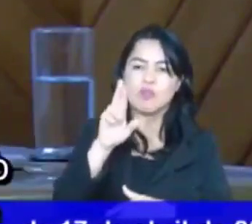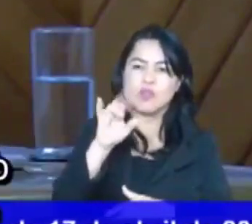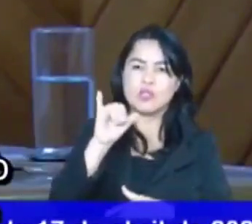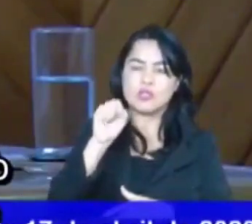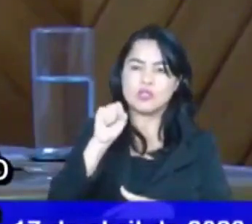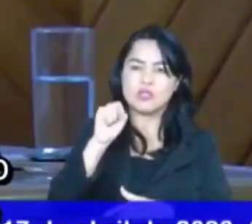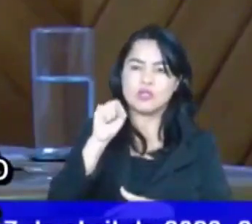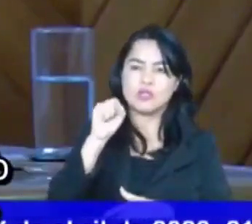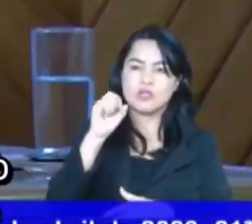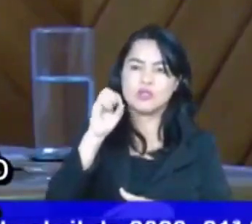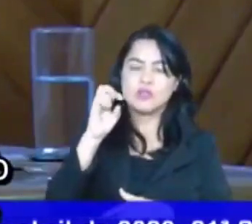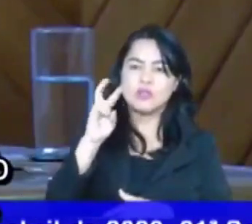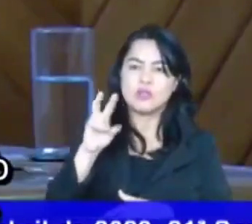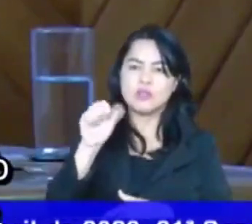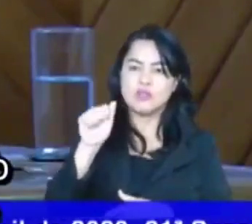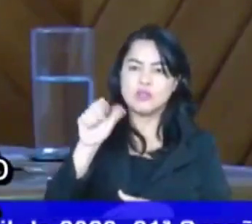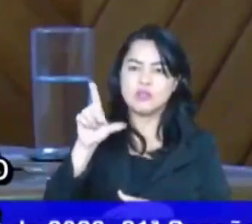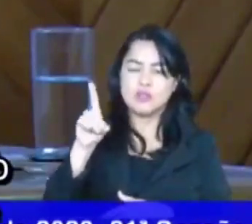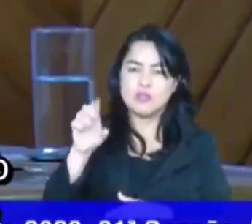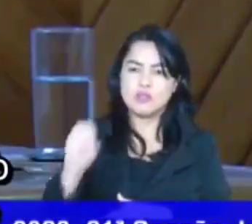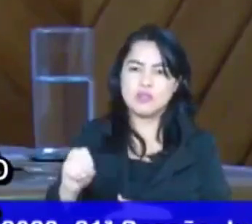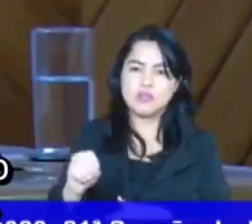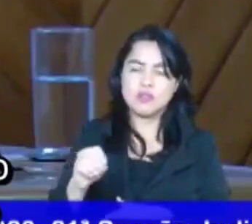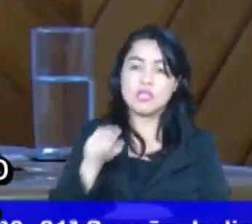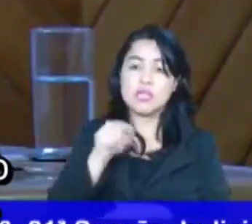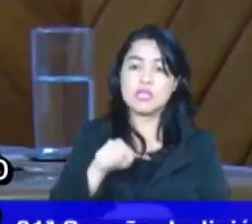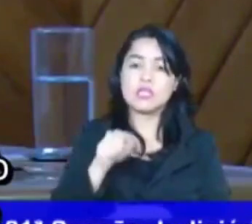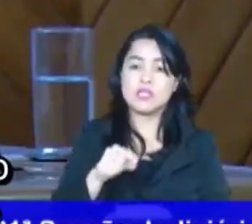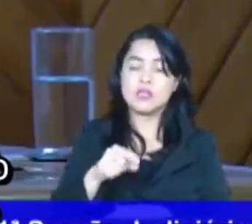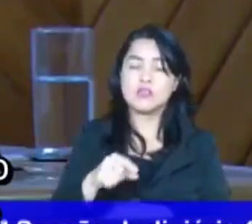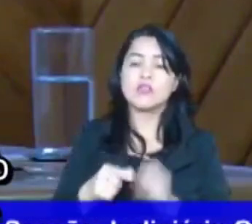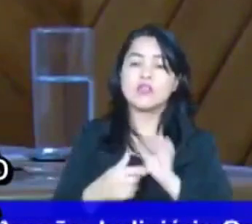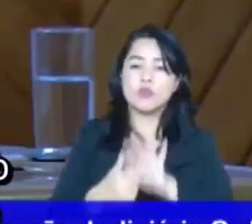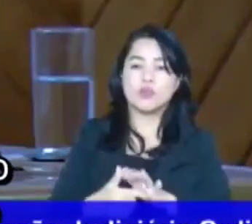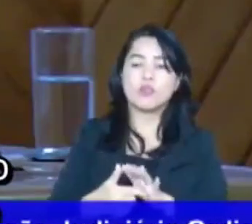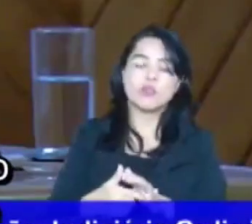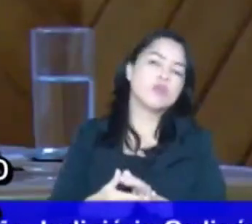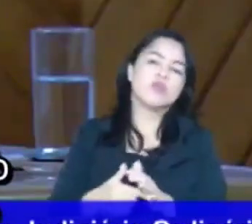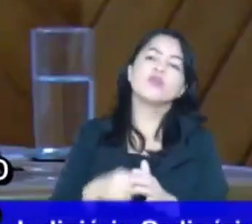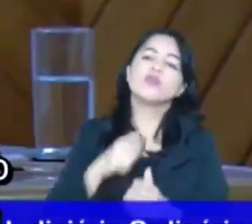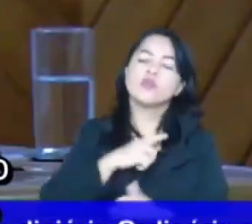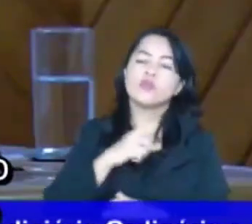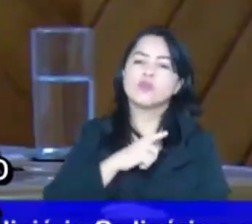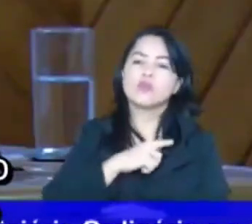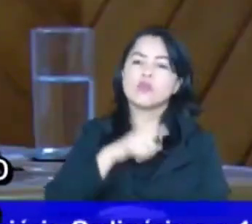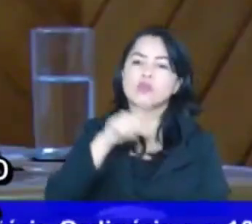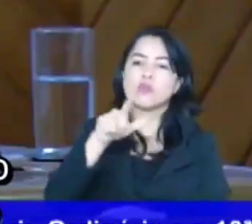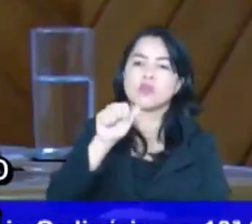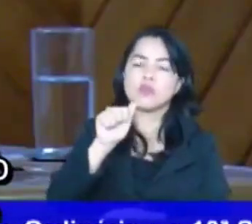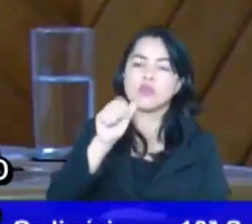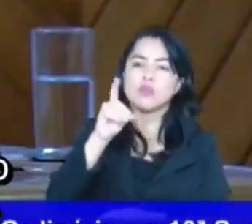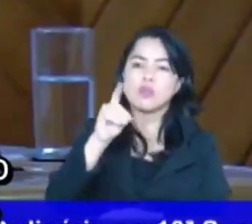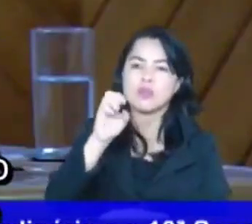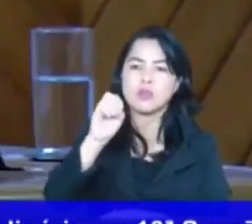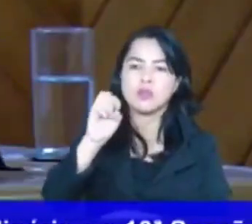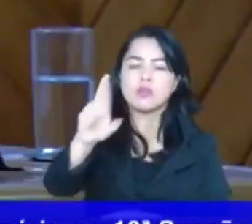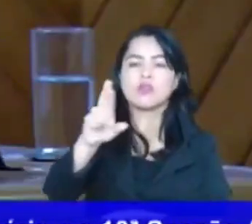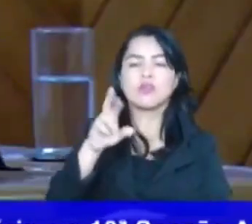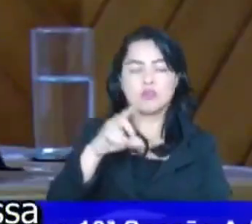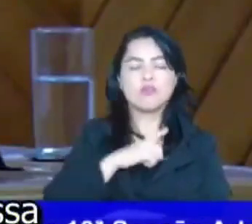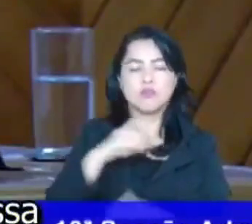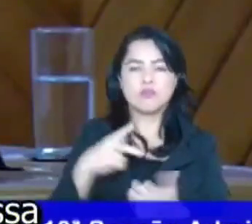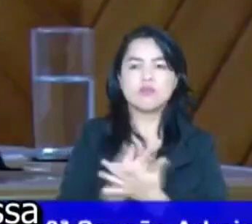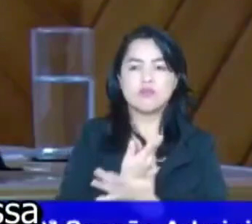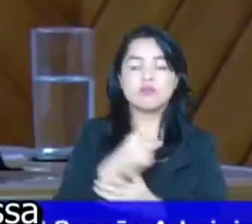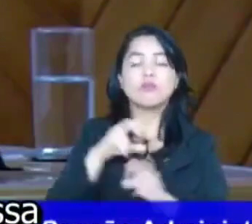é similar. Mas, naquele caso, ficou provado pelo Florisvaldo que houve labor, e foi exatamente por isso